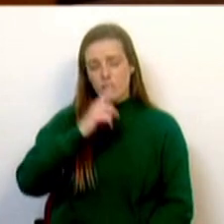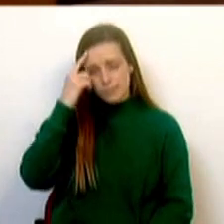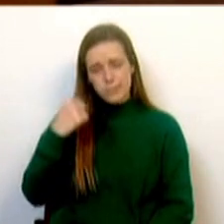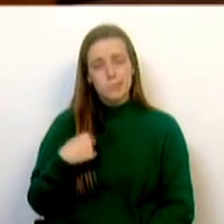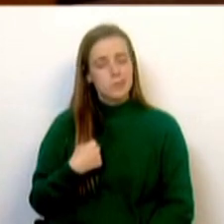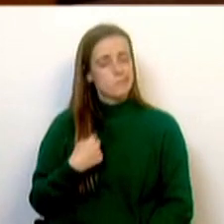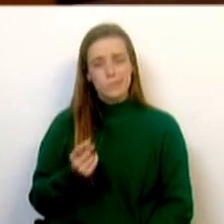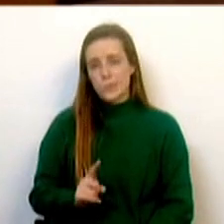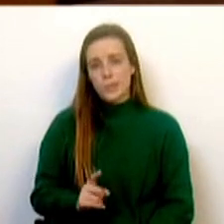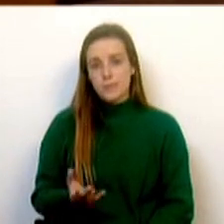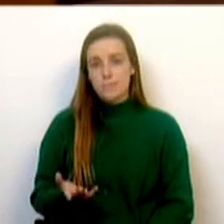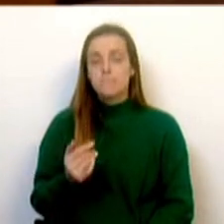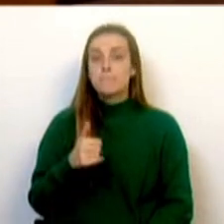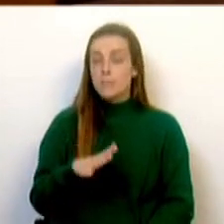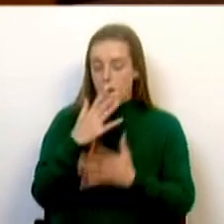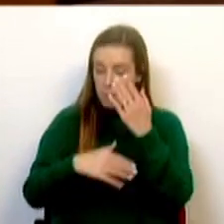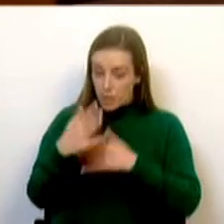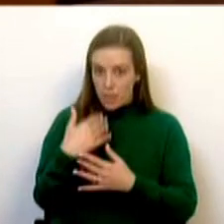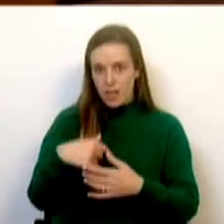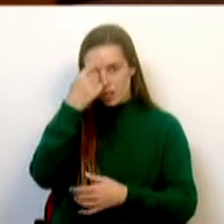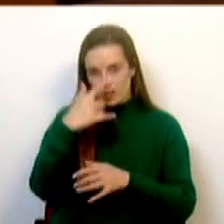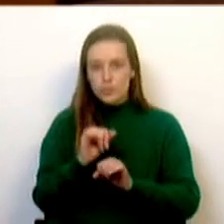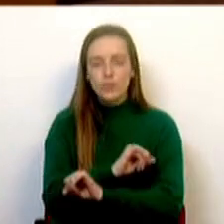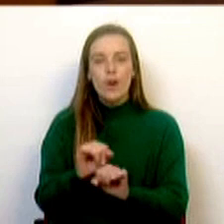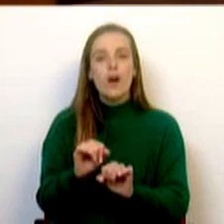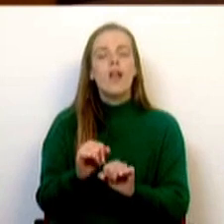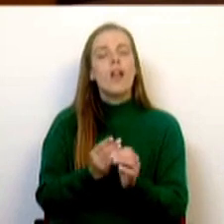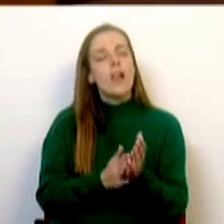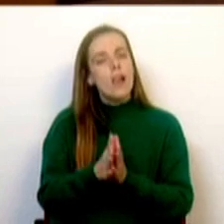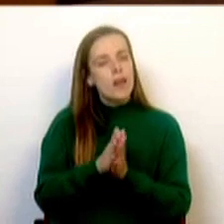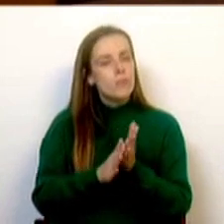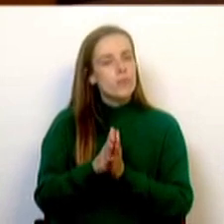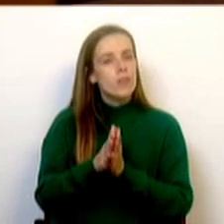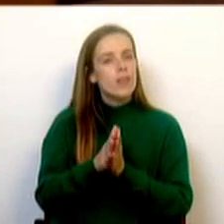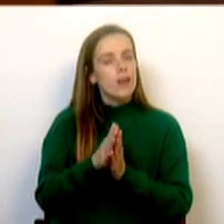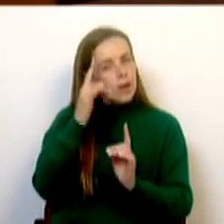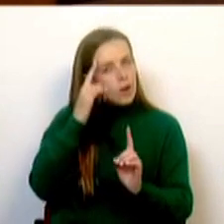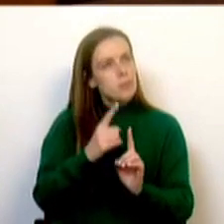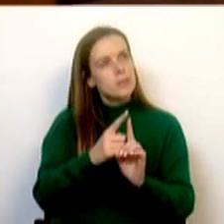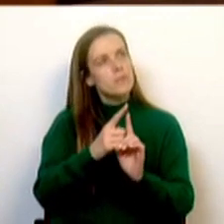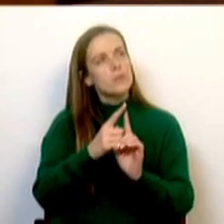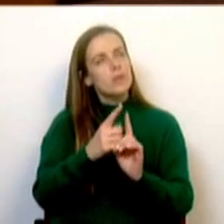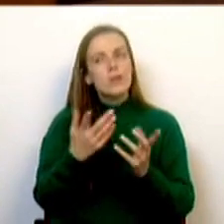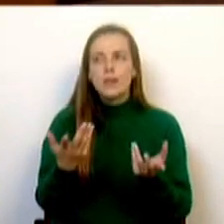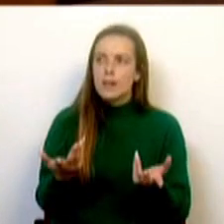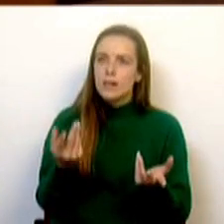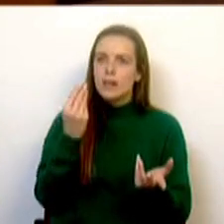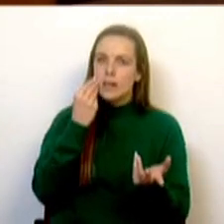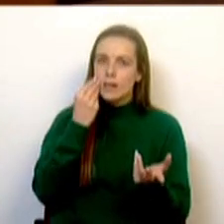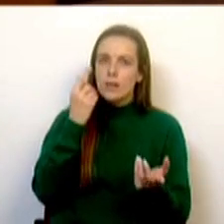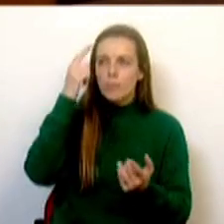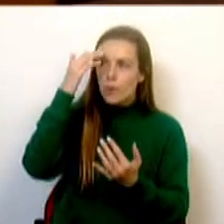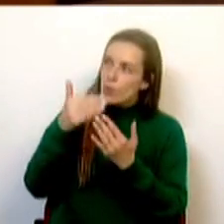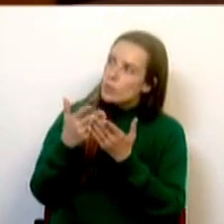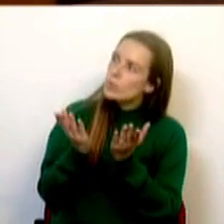a humanidade soube aprender com a história e dela retirar lições e ilações. Mas não é por isso